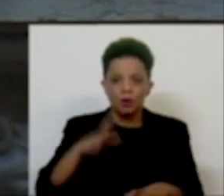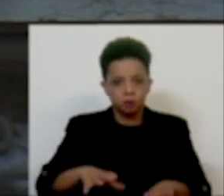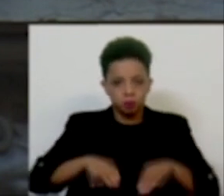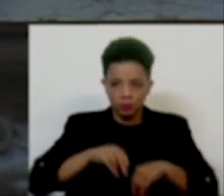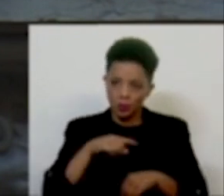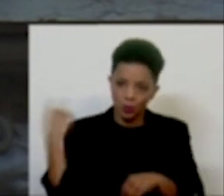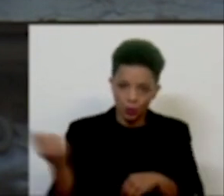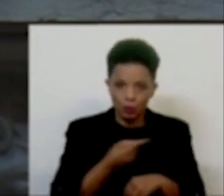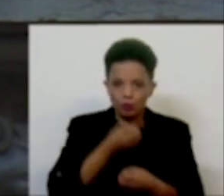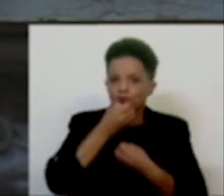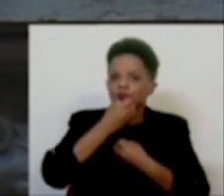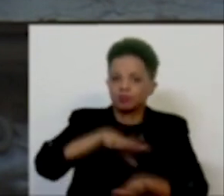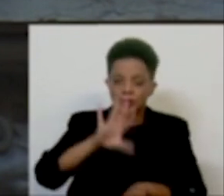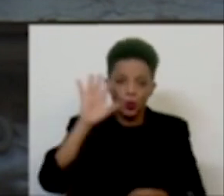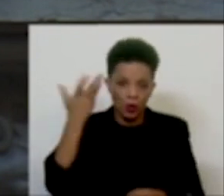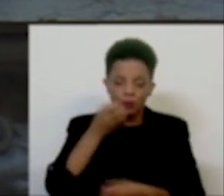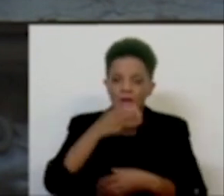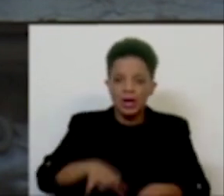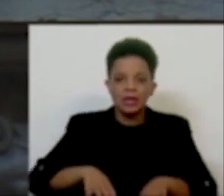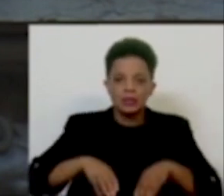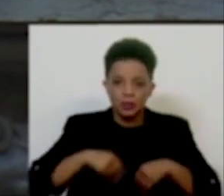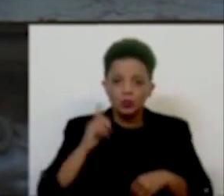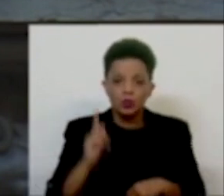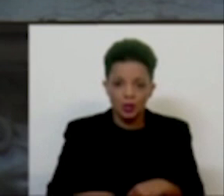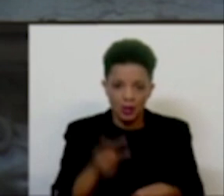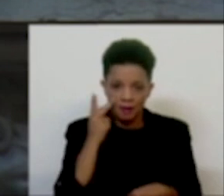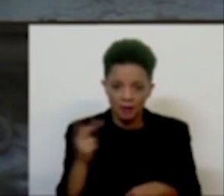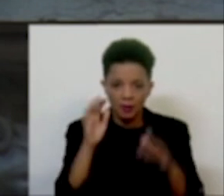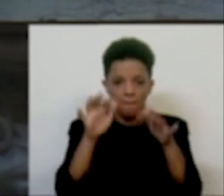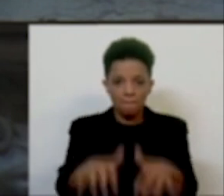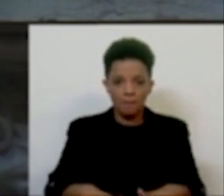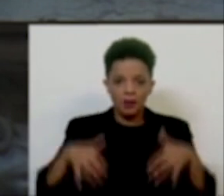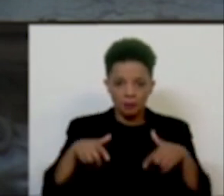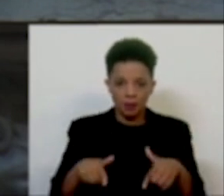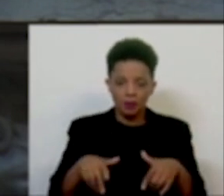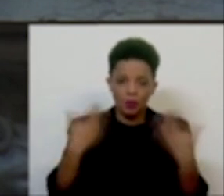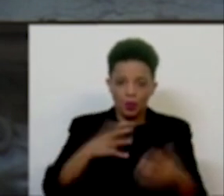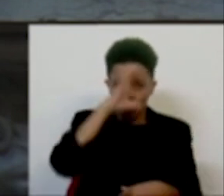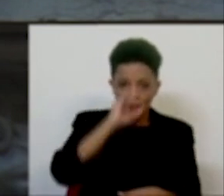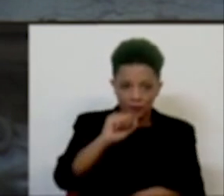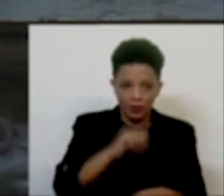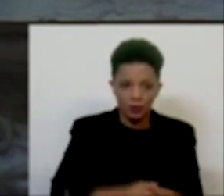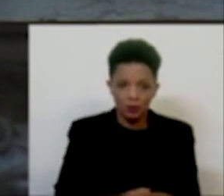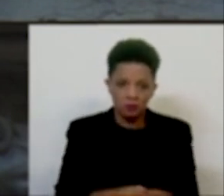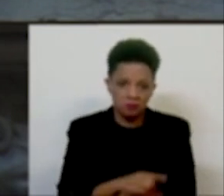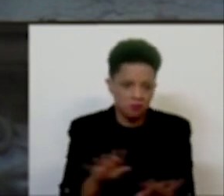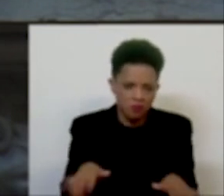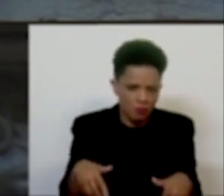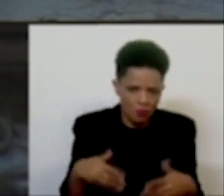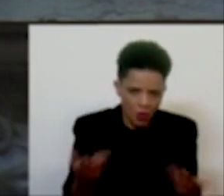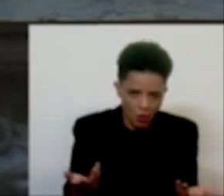todos perderemos, no dia em que aceitarmos que a vida de um Parlamento ou de um Governo, sejam eles quais